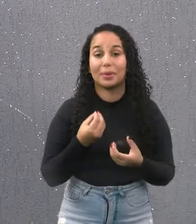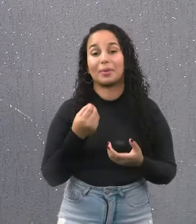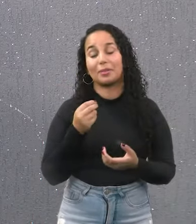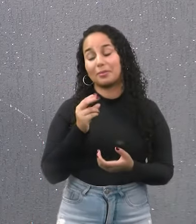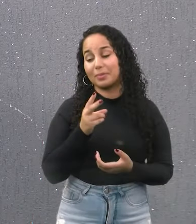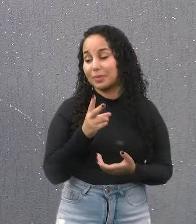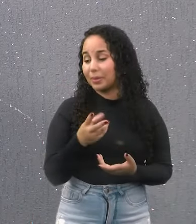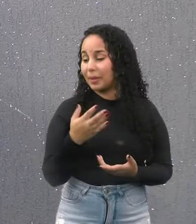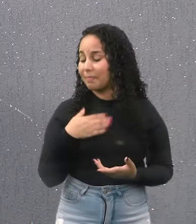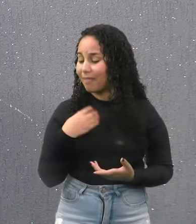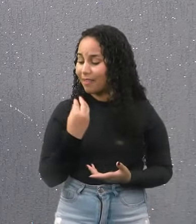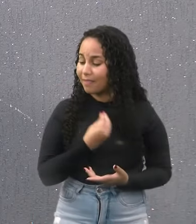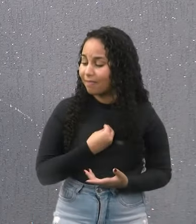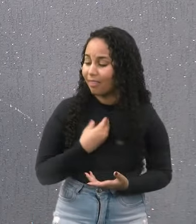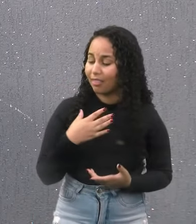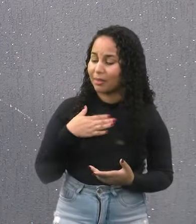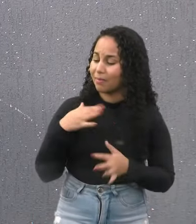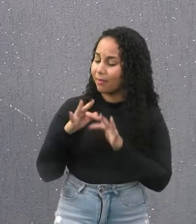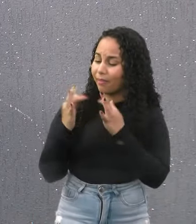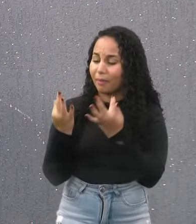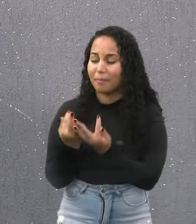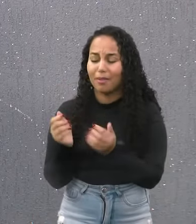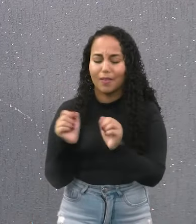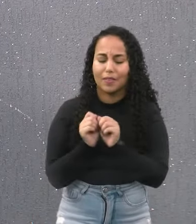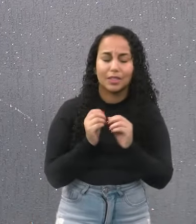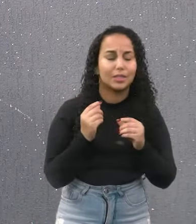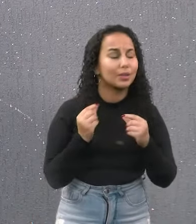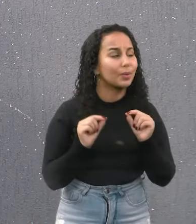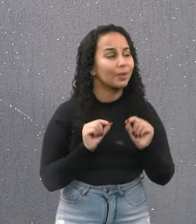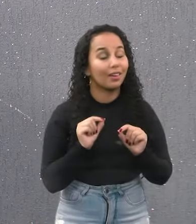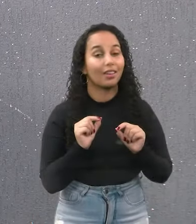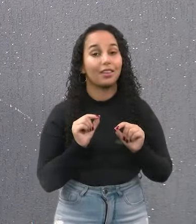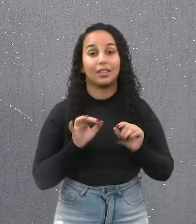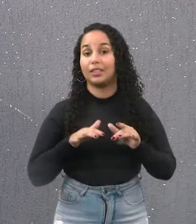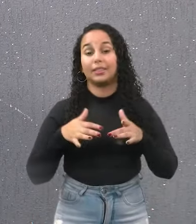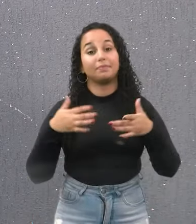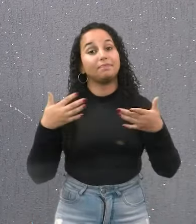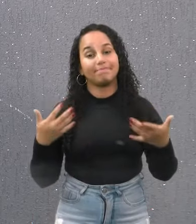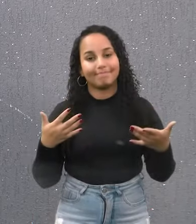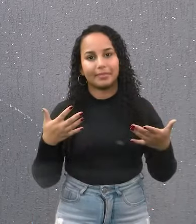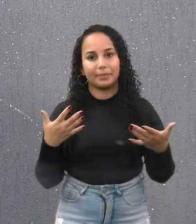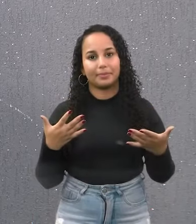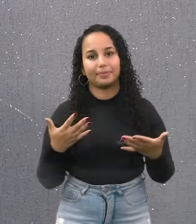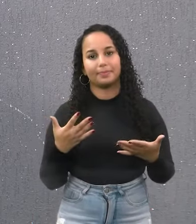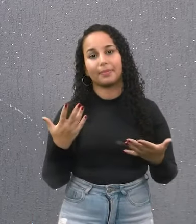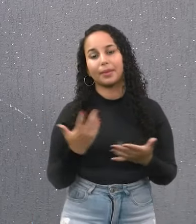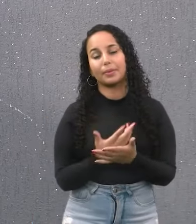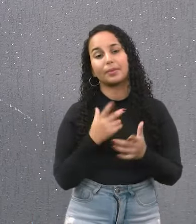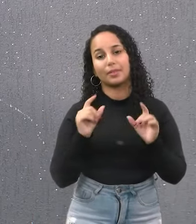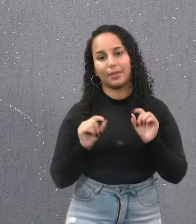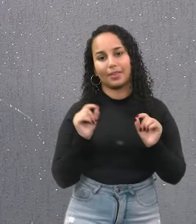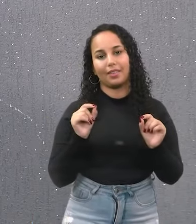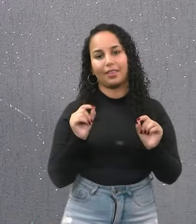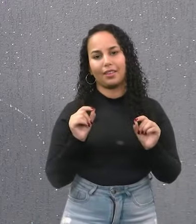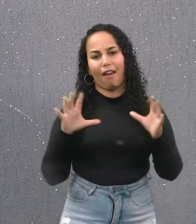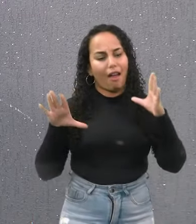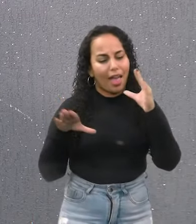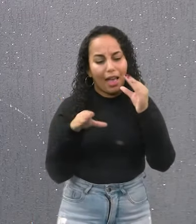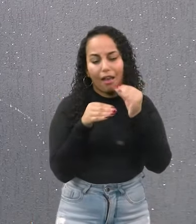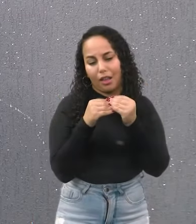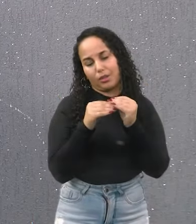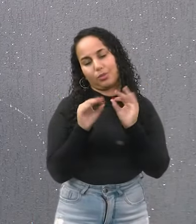como que vai ser, como que ia ser, né? Então, onde que eu estou querendo chegar com tudo isso, irmãos?